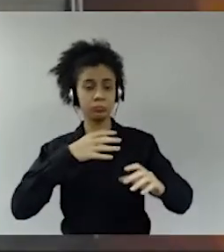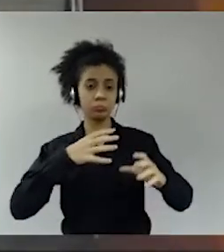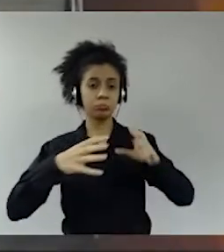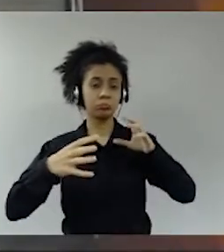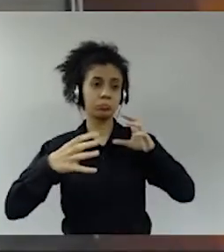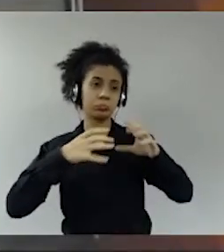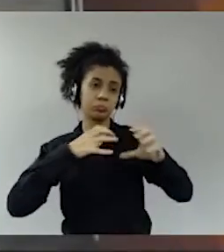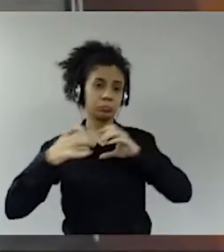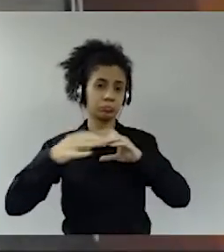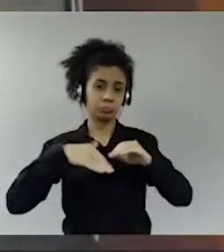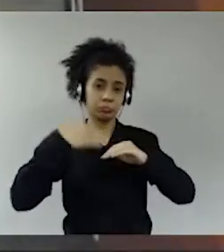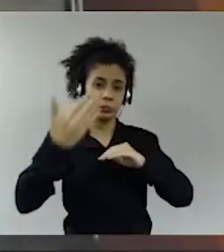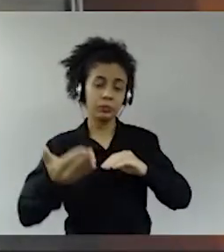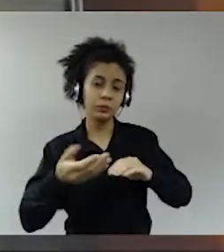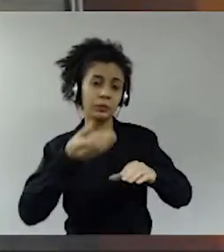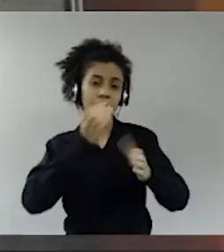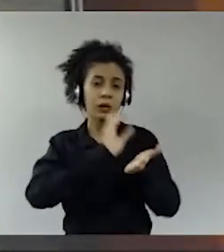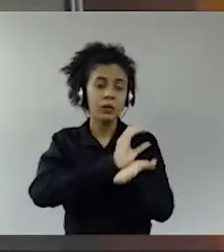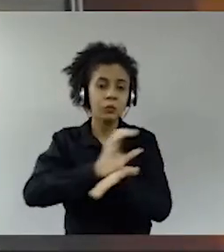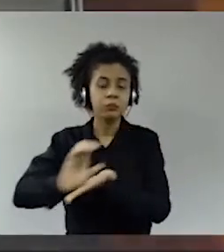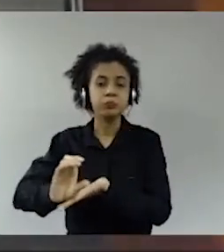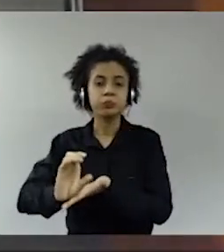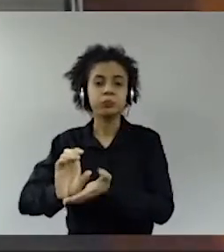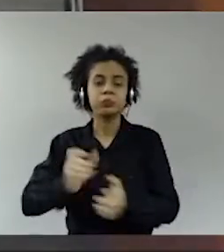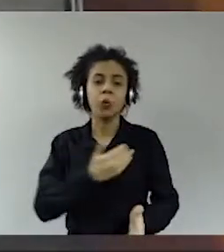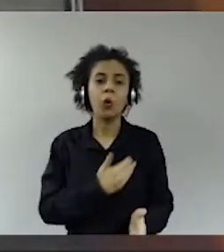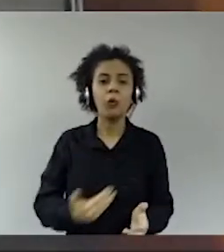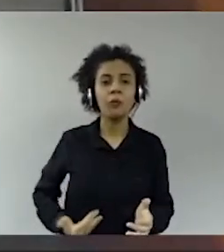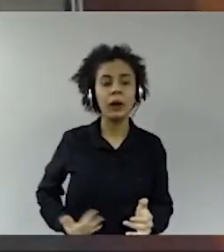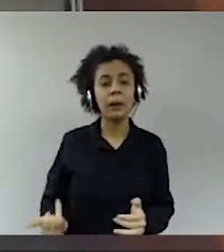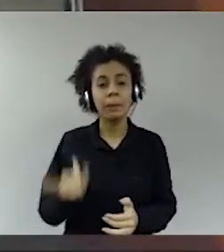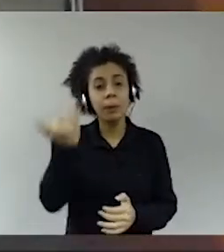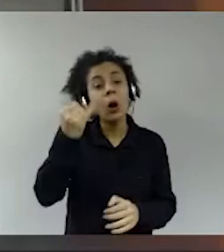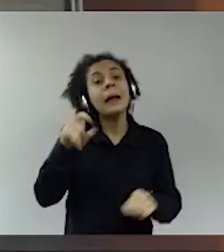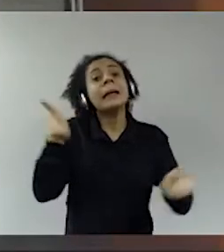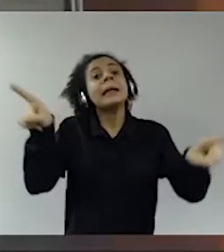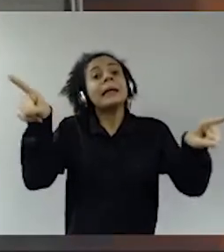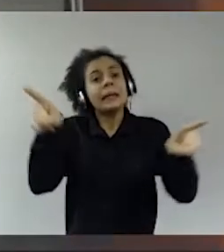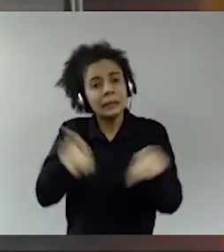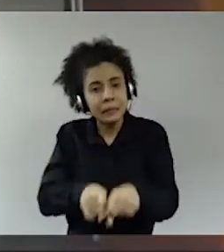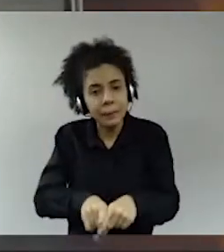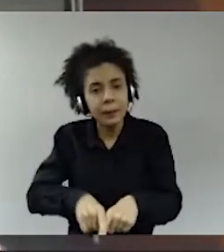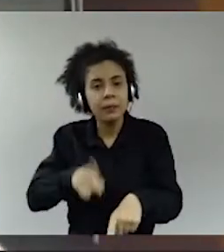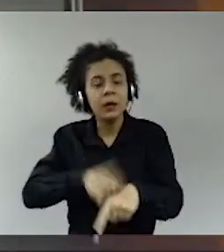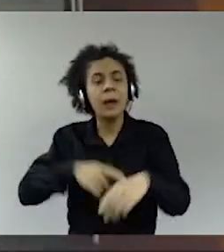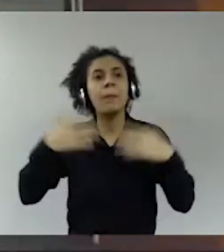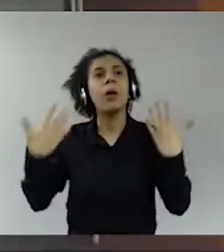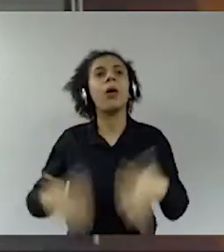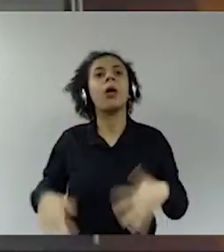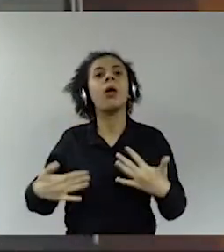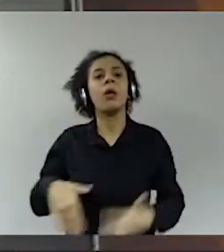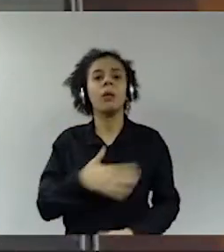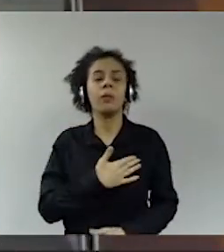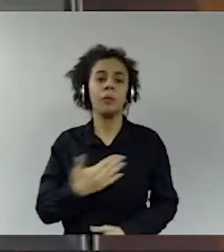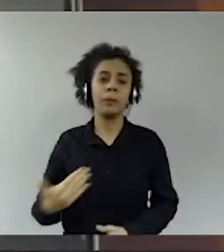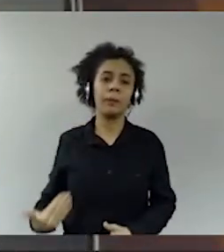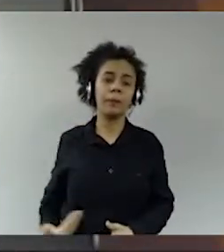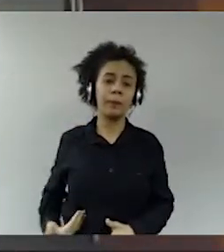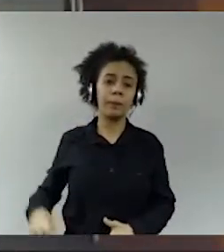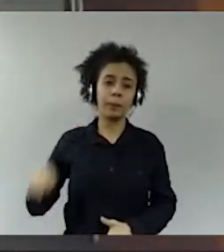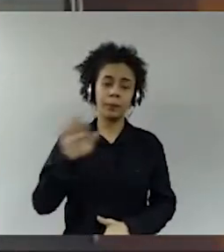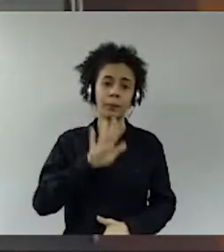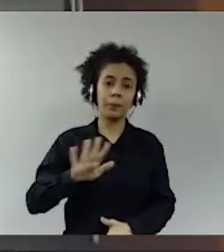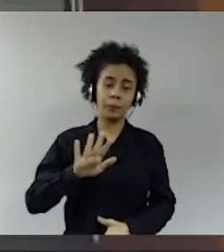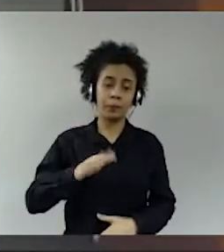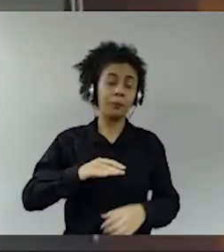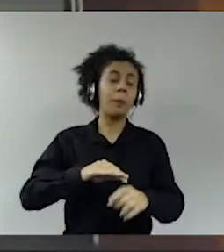iminência, investimento público de caráter relevante e, o que nos interessa agora, em casos de calamidade pública. Mas